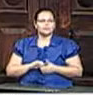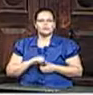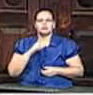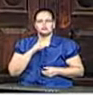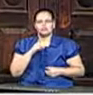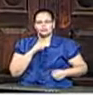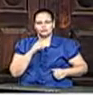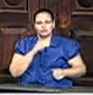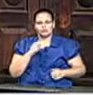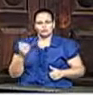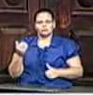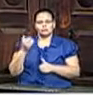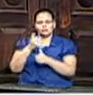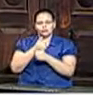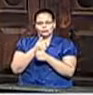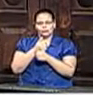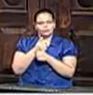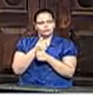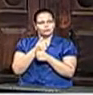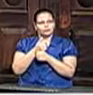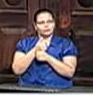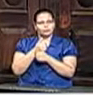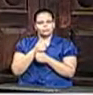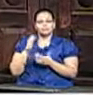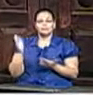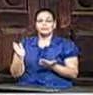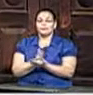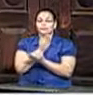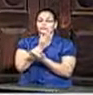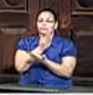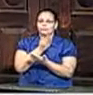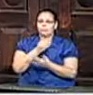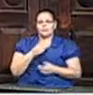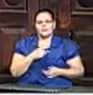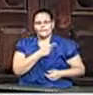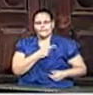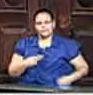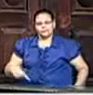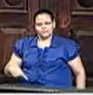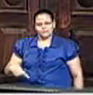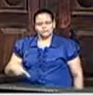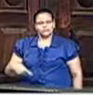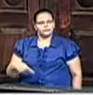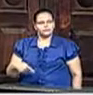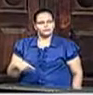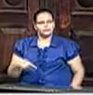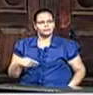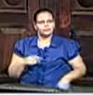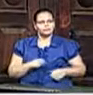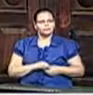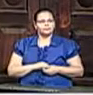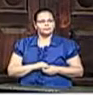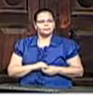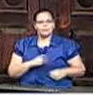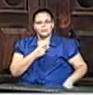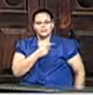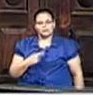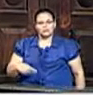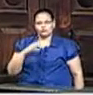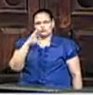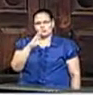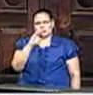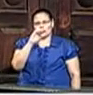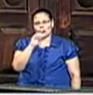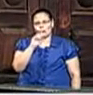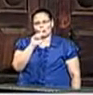Tinha sido substituído por força de impeachment da presidência da República o presidente